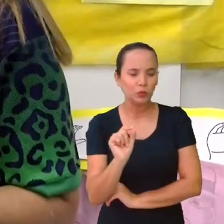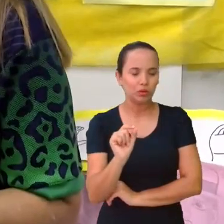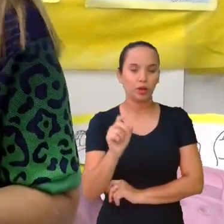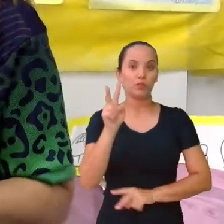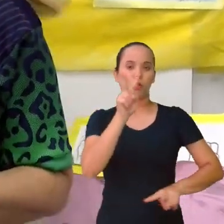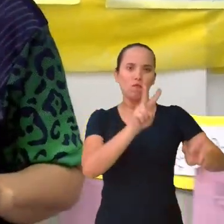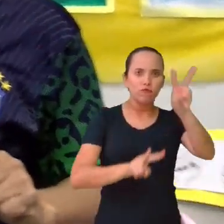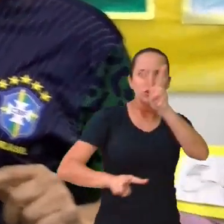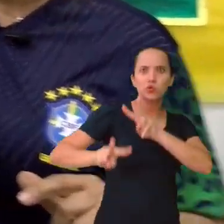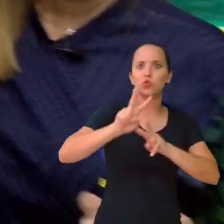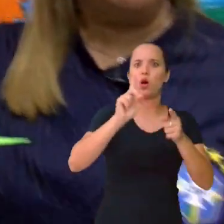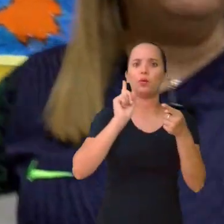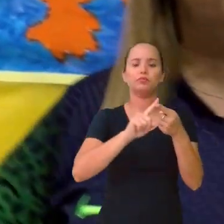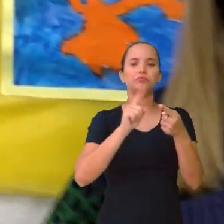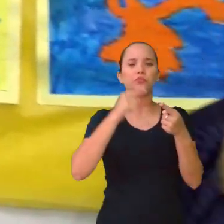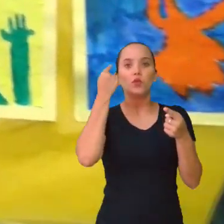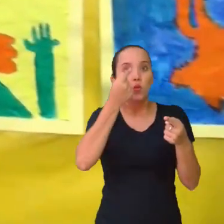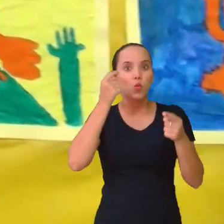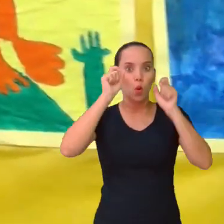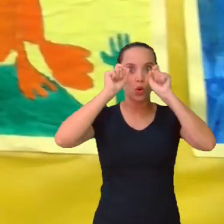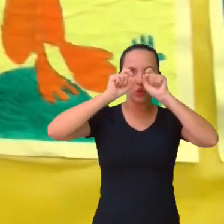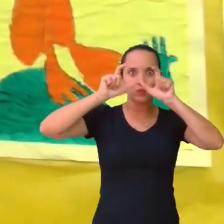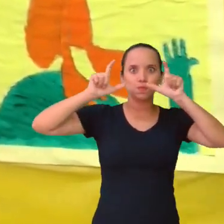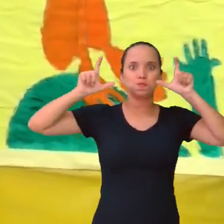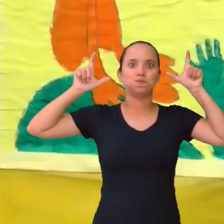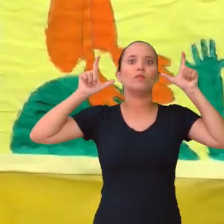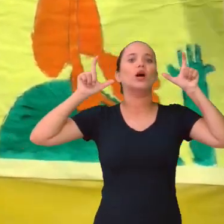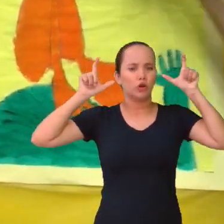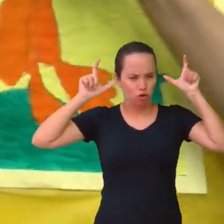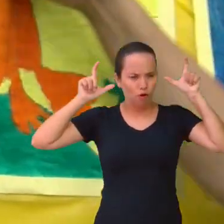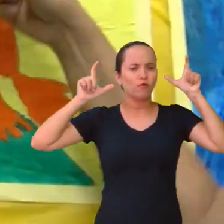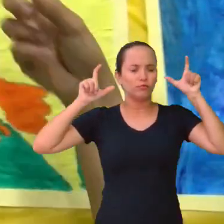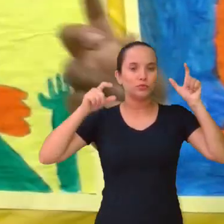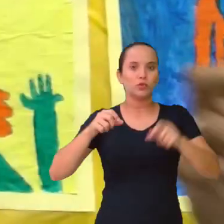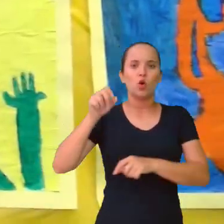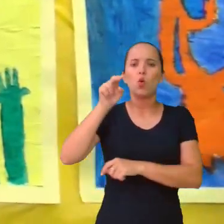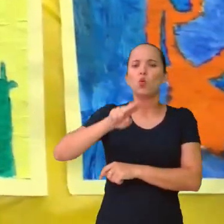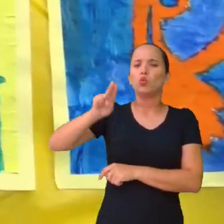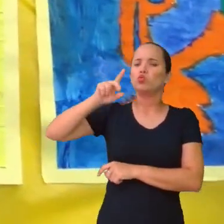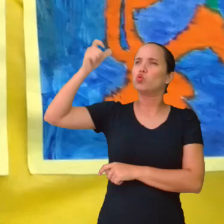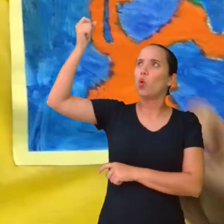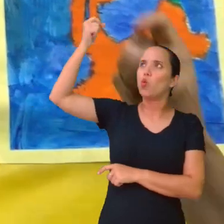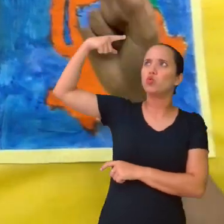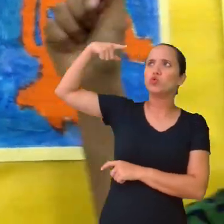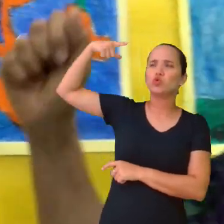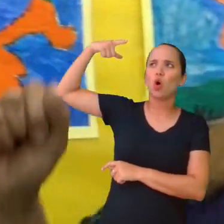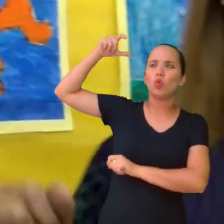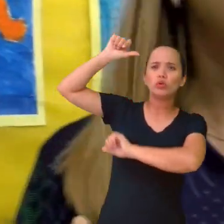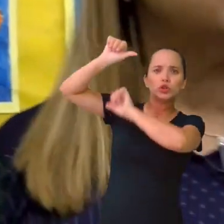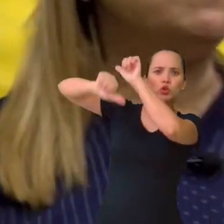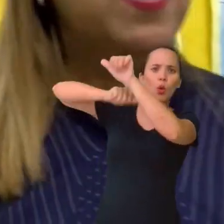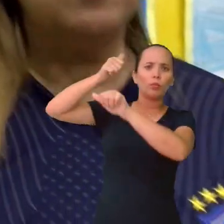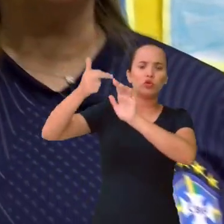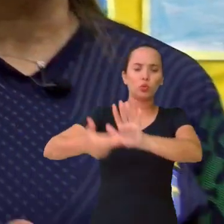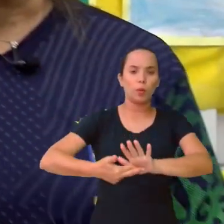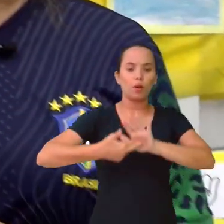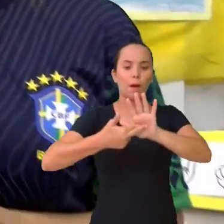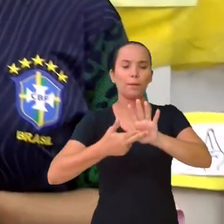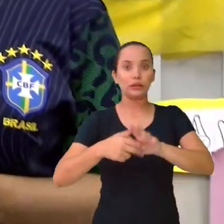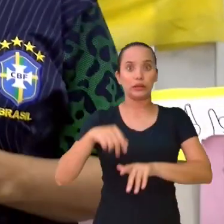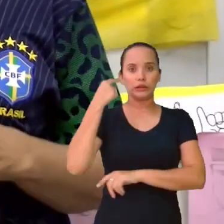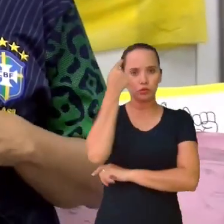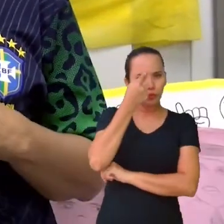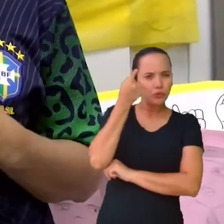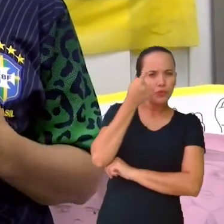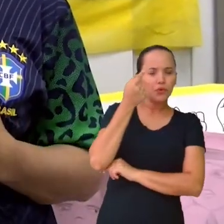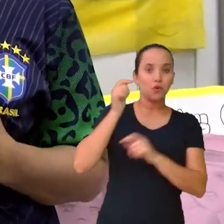o olho bem expressivo, ao invés do sol, eles representaram o olho, representaram as mãos, né,